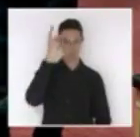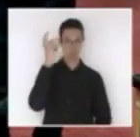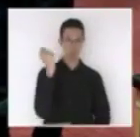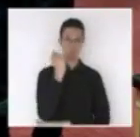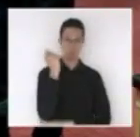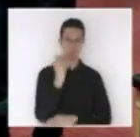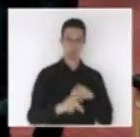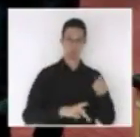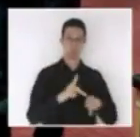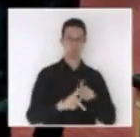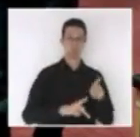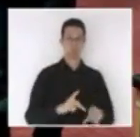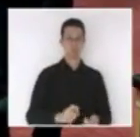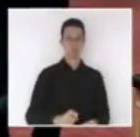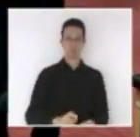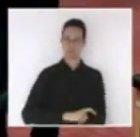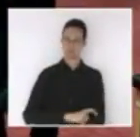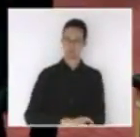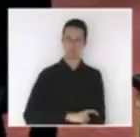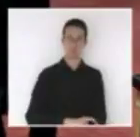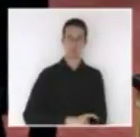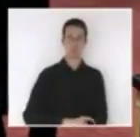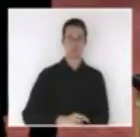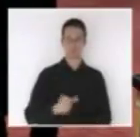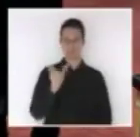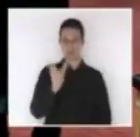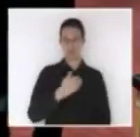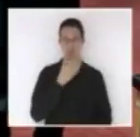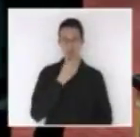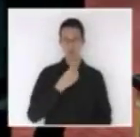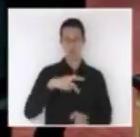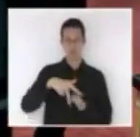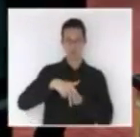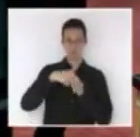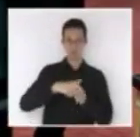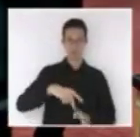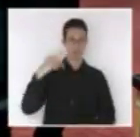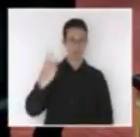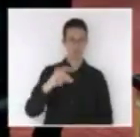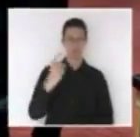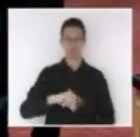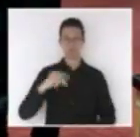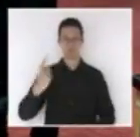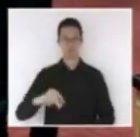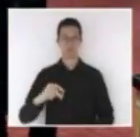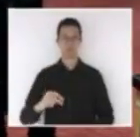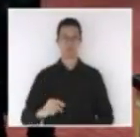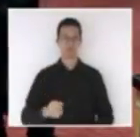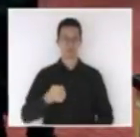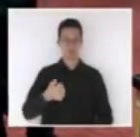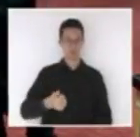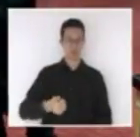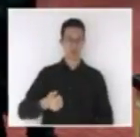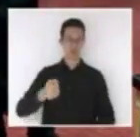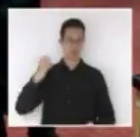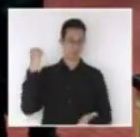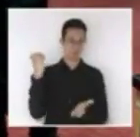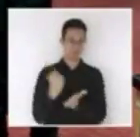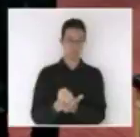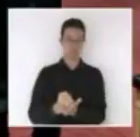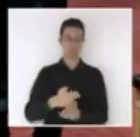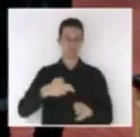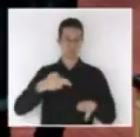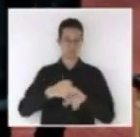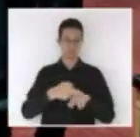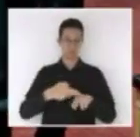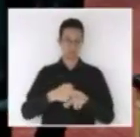bem surrado, uns relhaços bem puxados e uns planchaços de facão. Se não fosse o pelotão que já vinha em seu encalço,